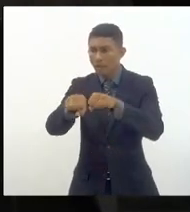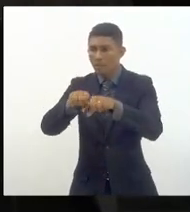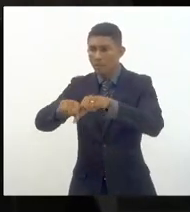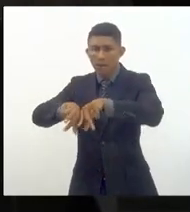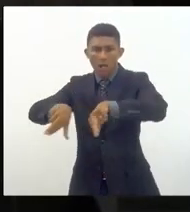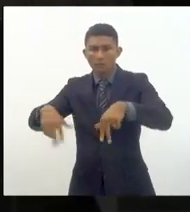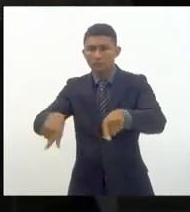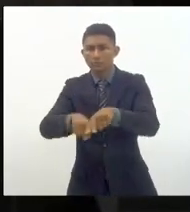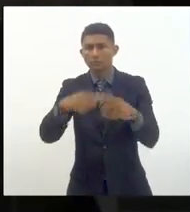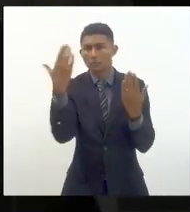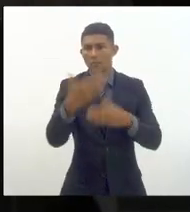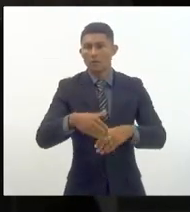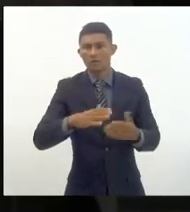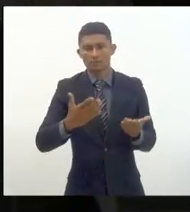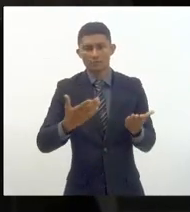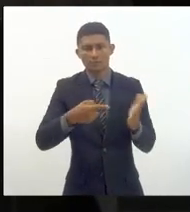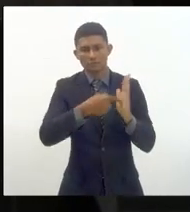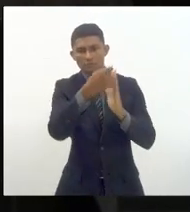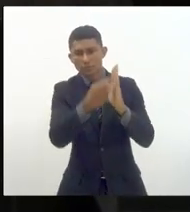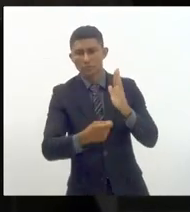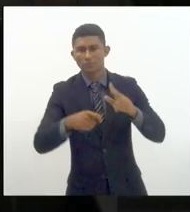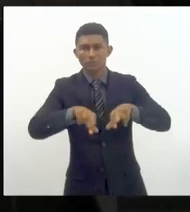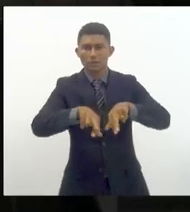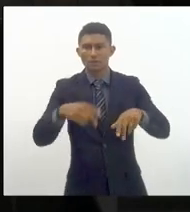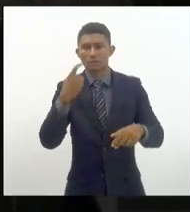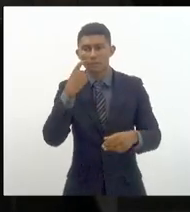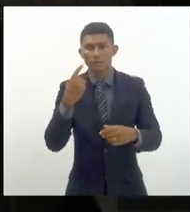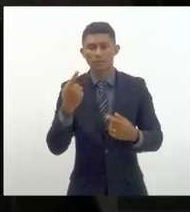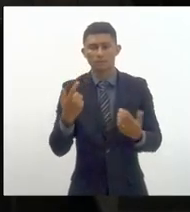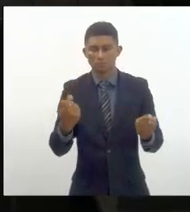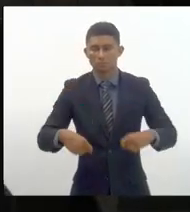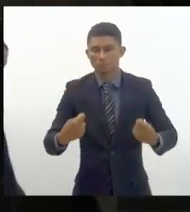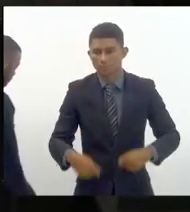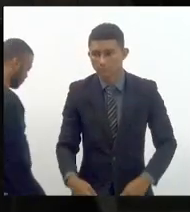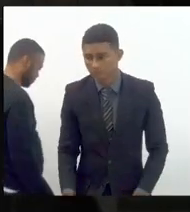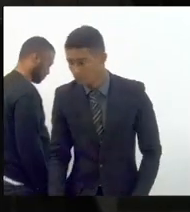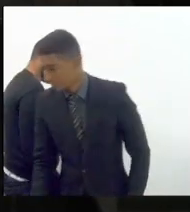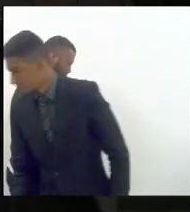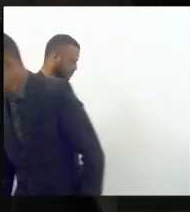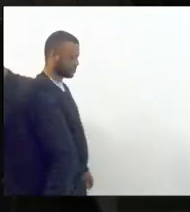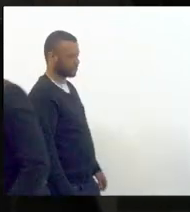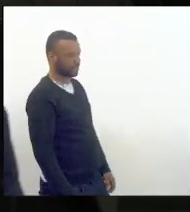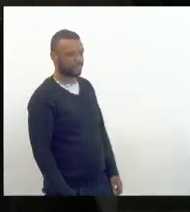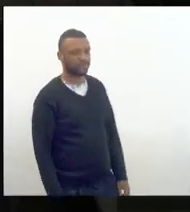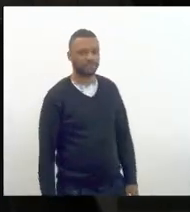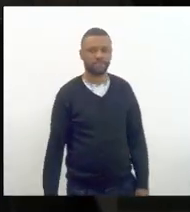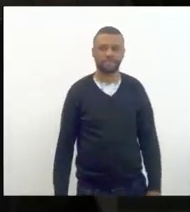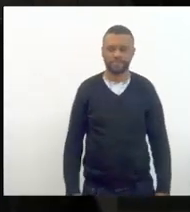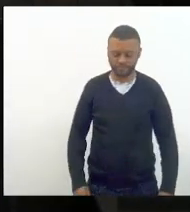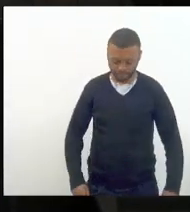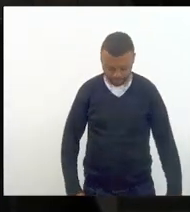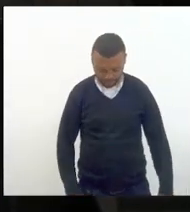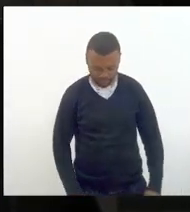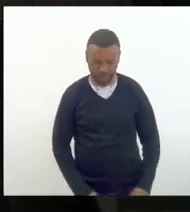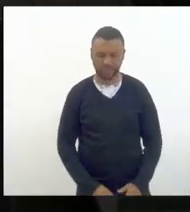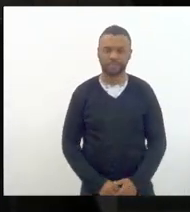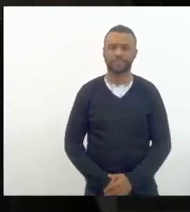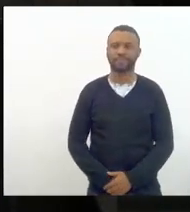de prova escrita e outras outras possibilidades de de recrutamento mas na prova de títulos garantir